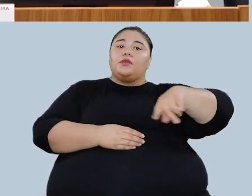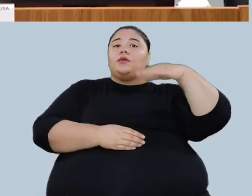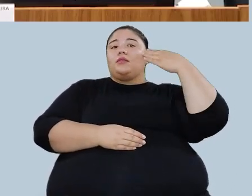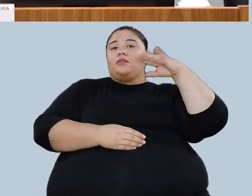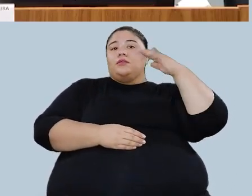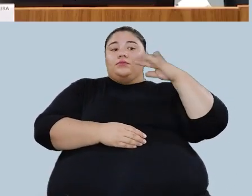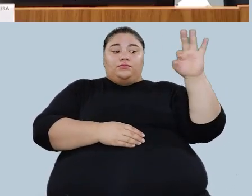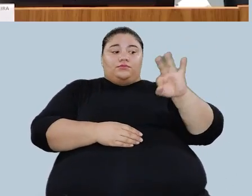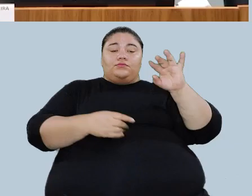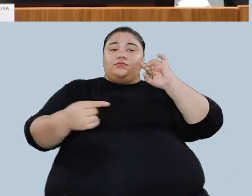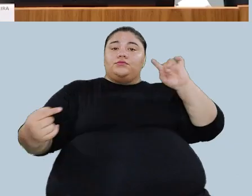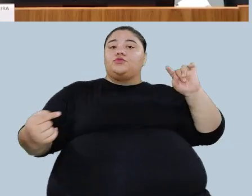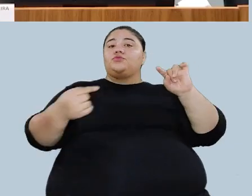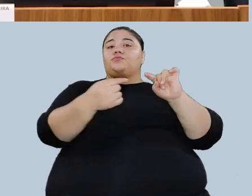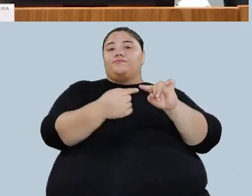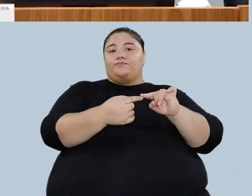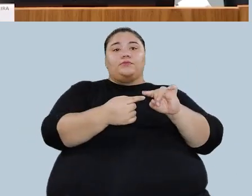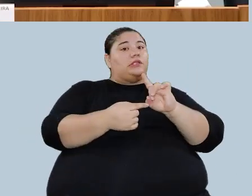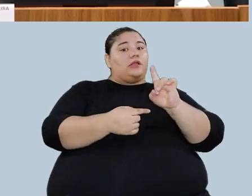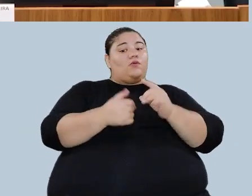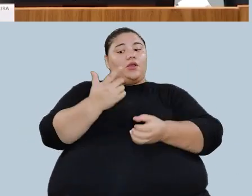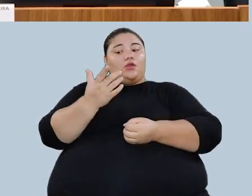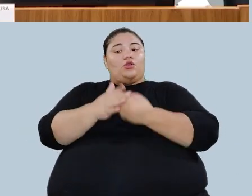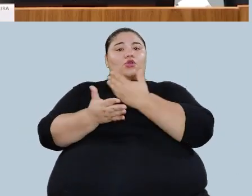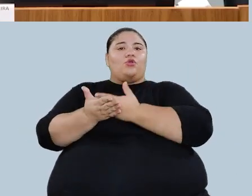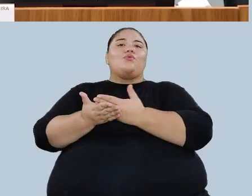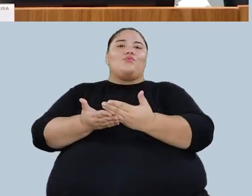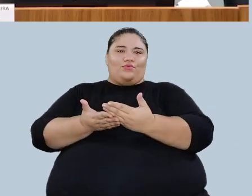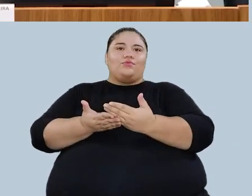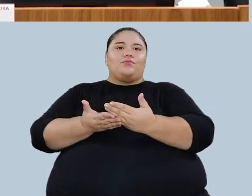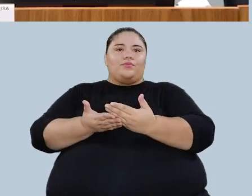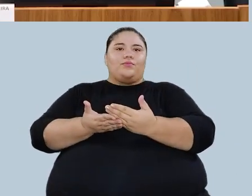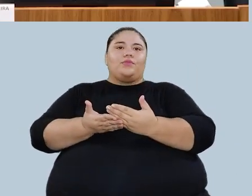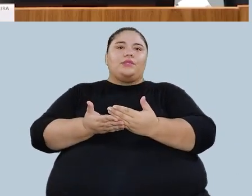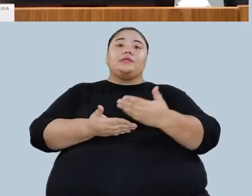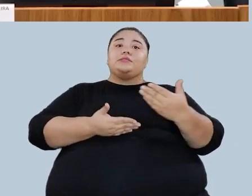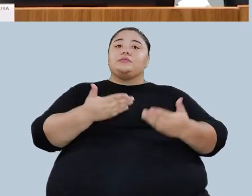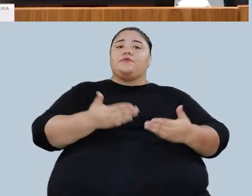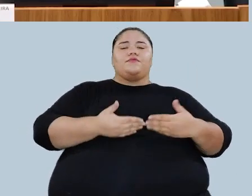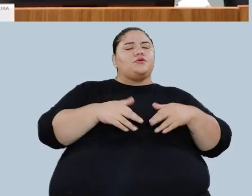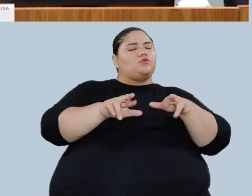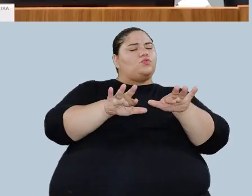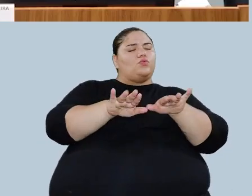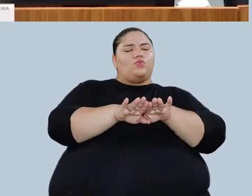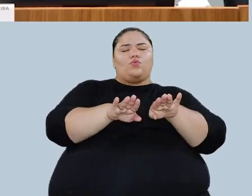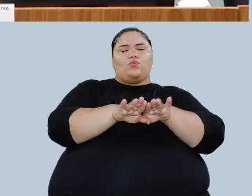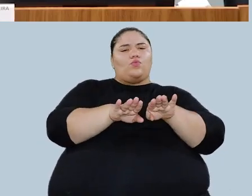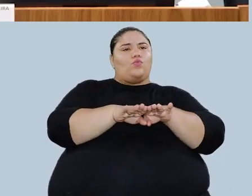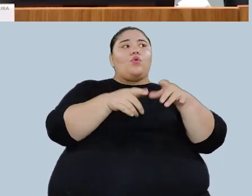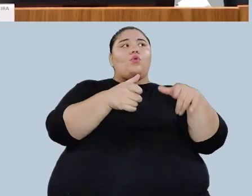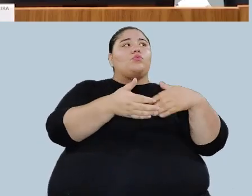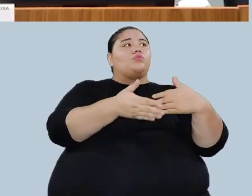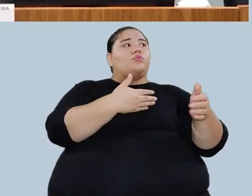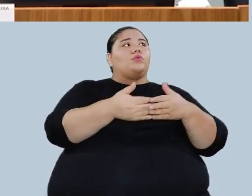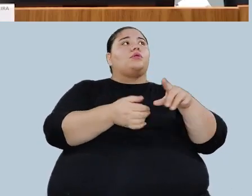será a alíquota de destino, não a alíquota de origem. E nos serviços, idem, né, onde o serviço for prestado. E ali